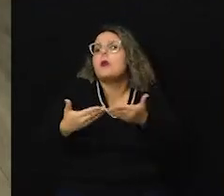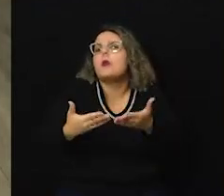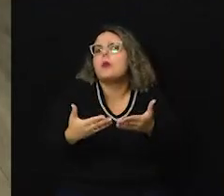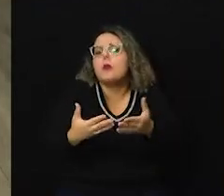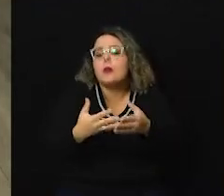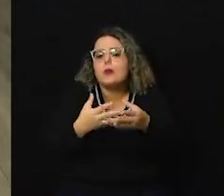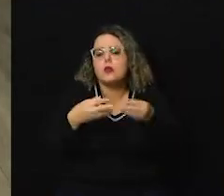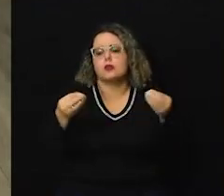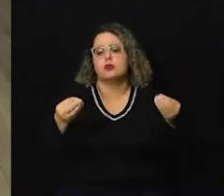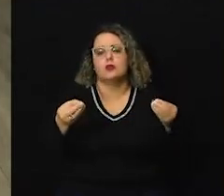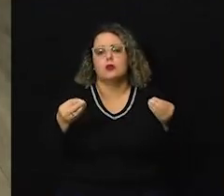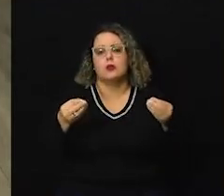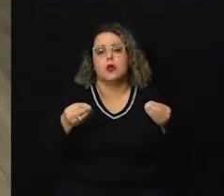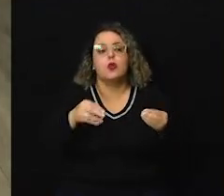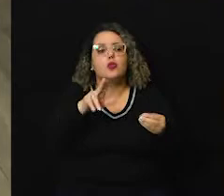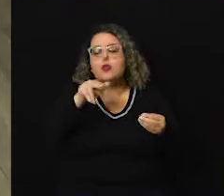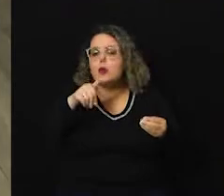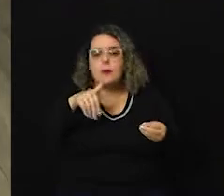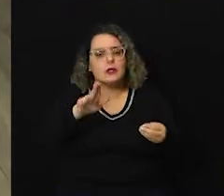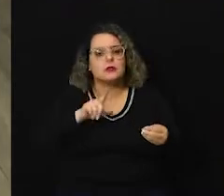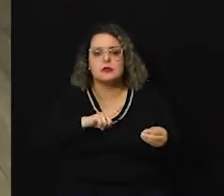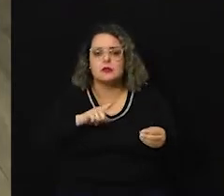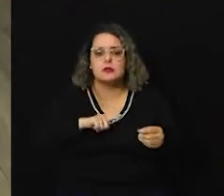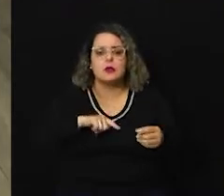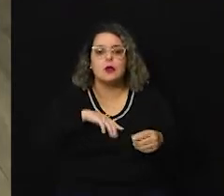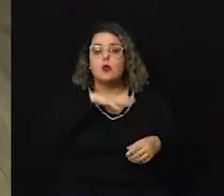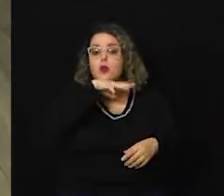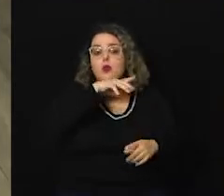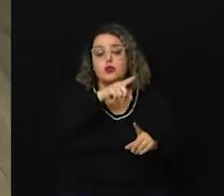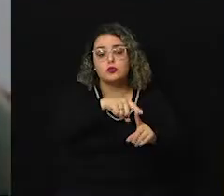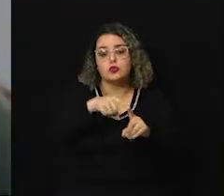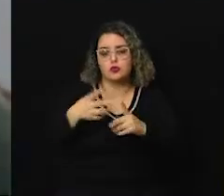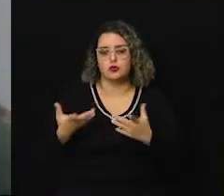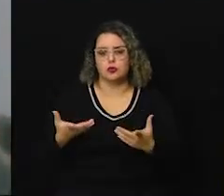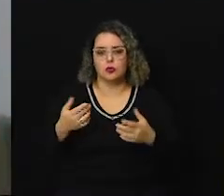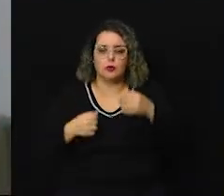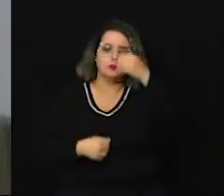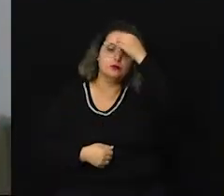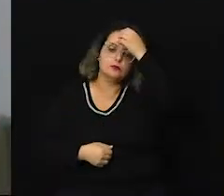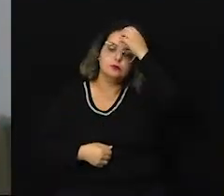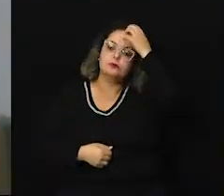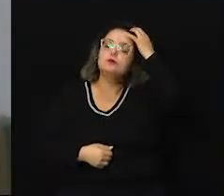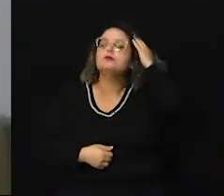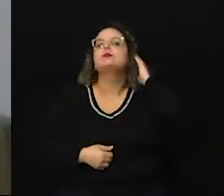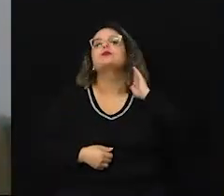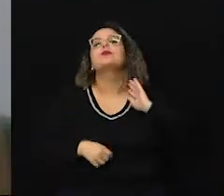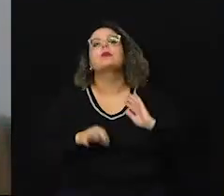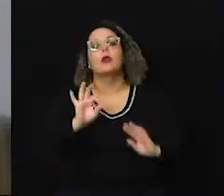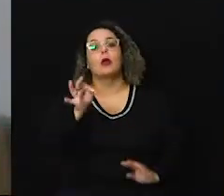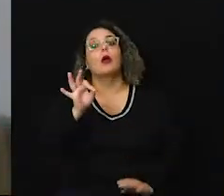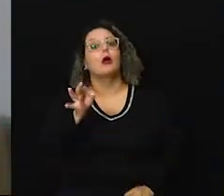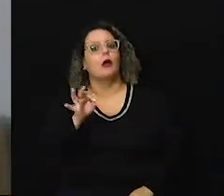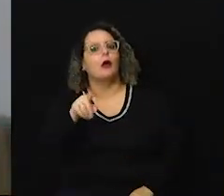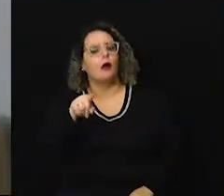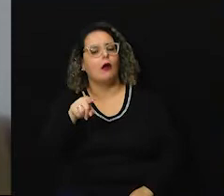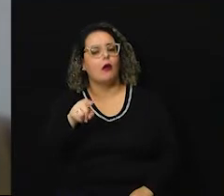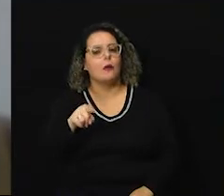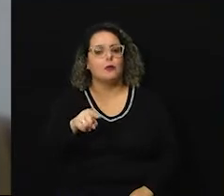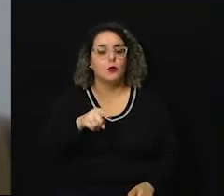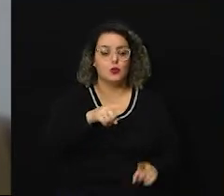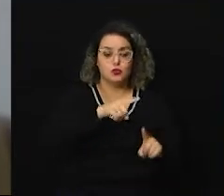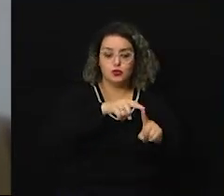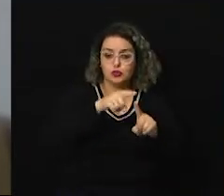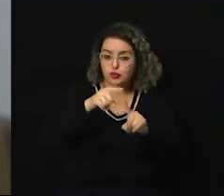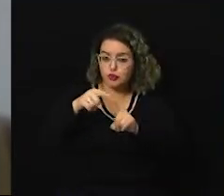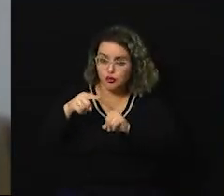desaparecimento de uma espécie de uma região tão grave como essa um ótimo É isso mesmo né as